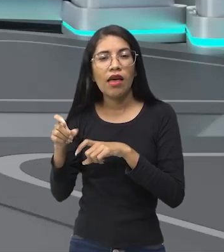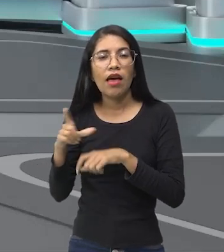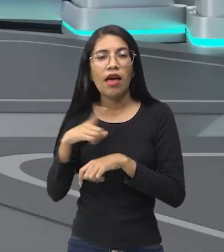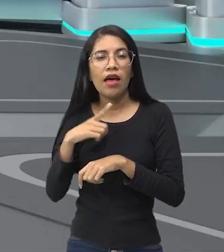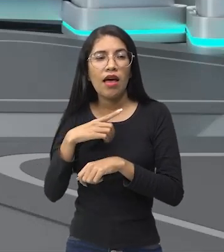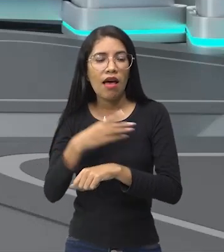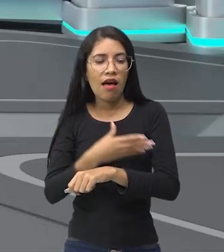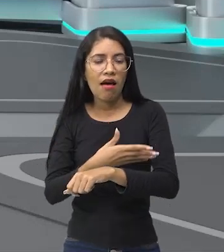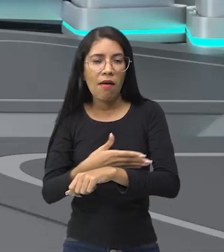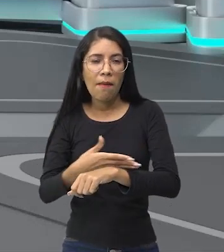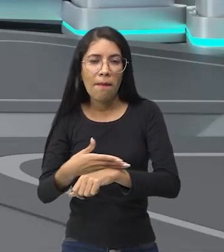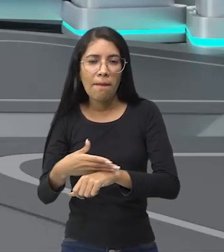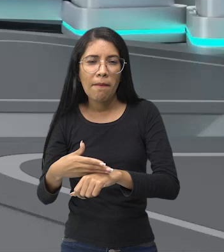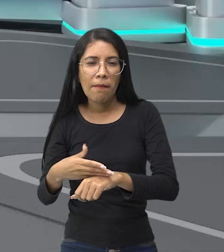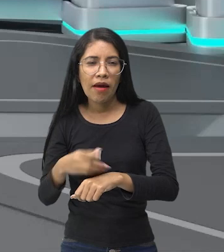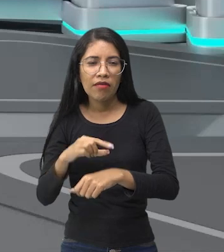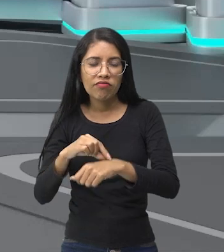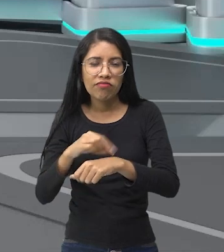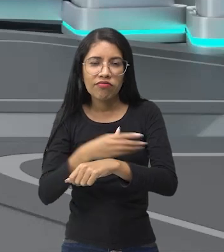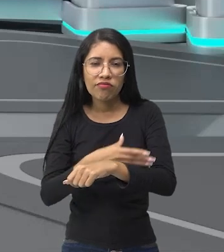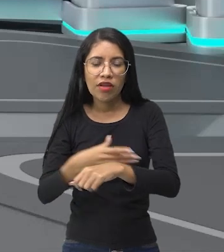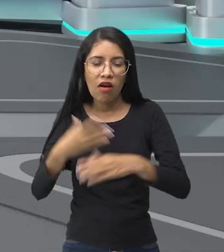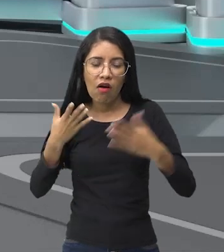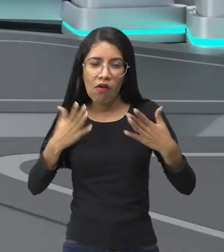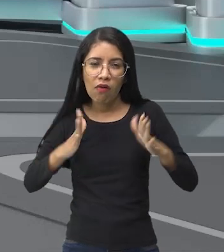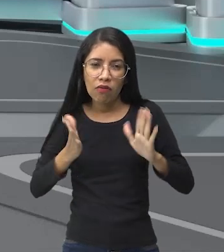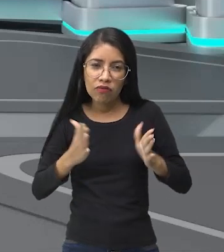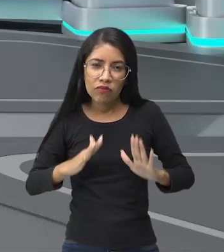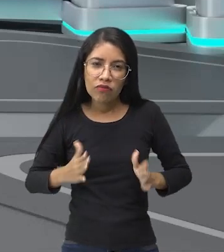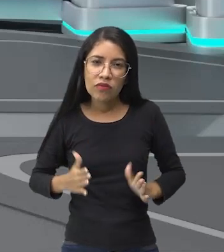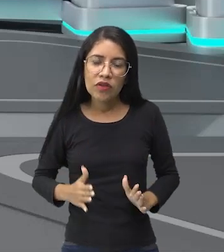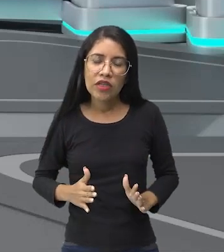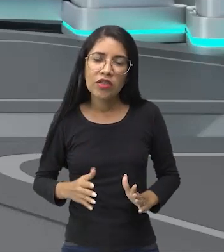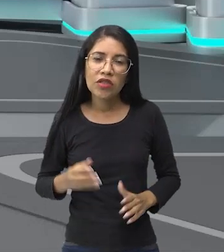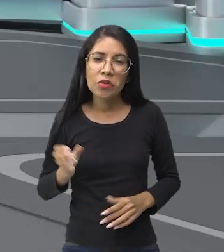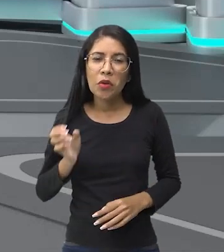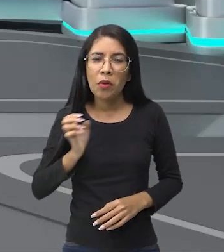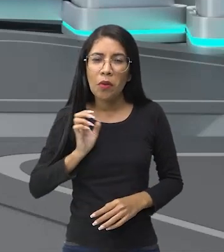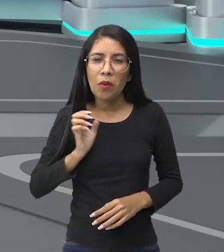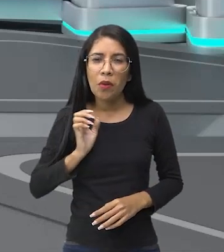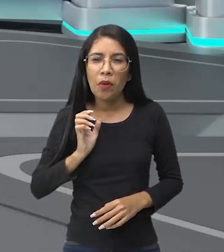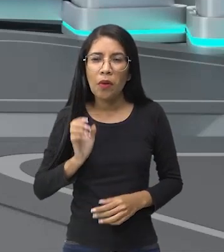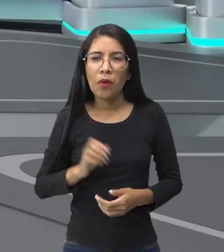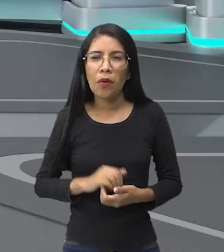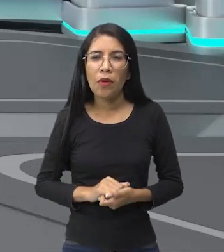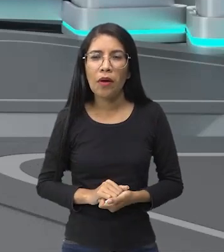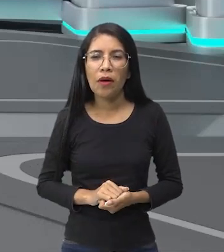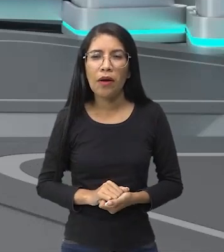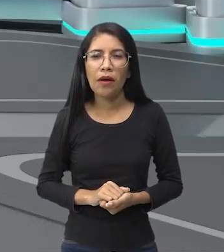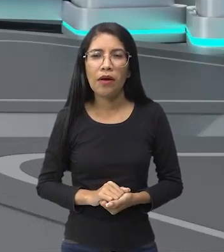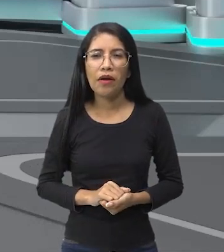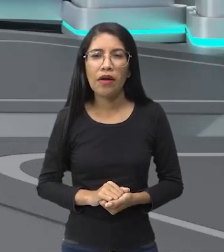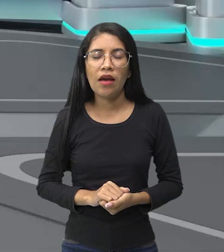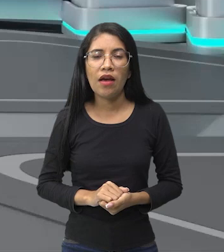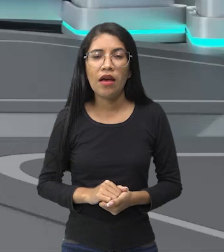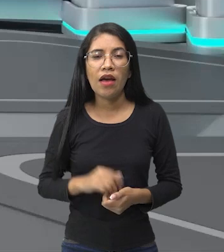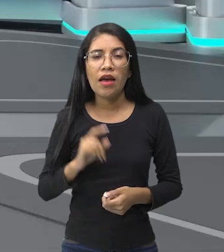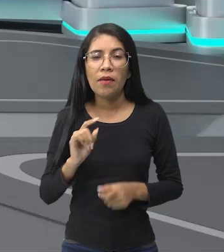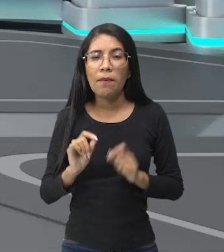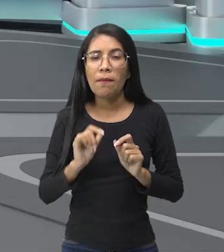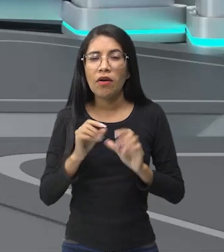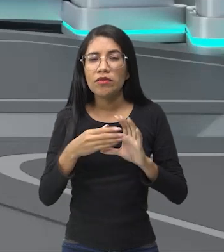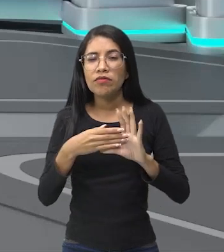ela tem a pele alva, ela tem aquele vestido que remete à questão de quê? A